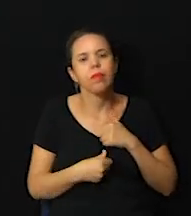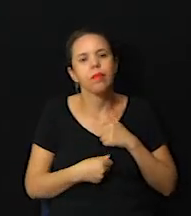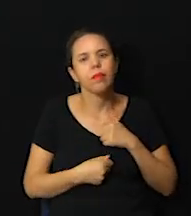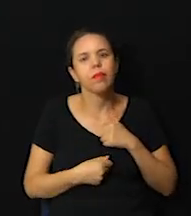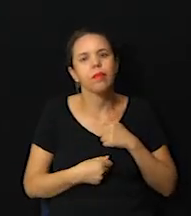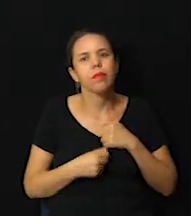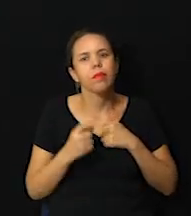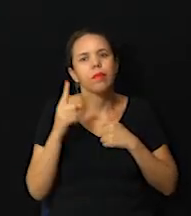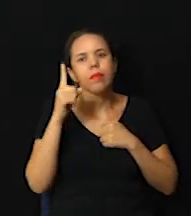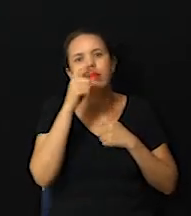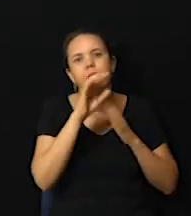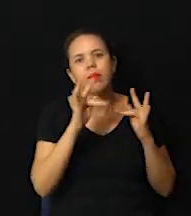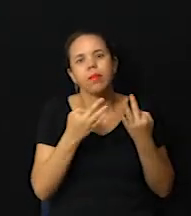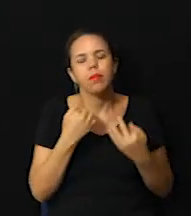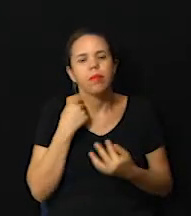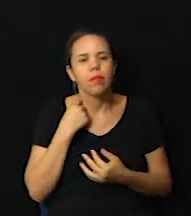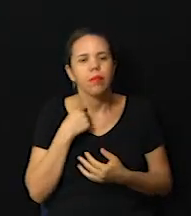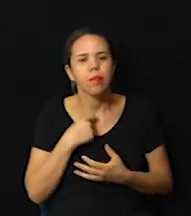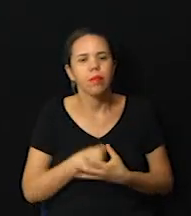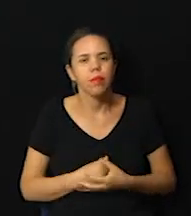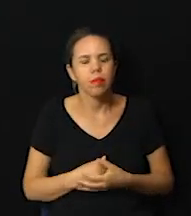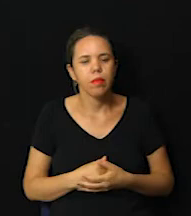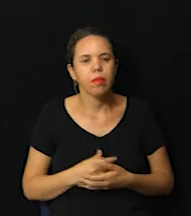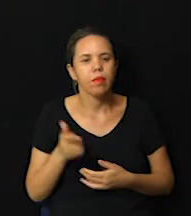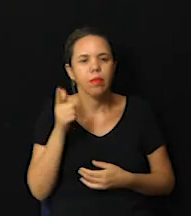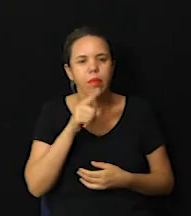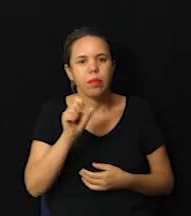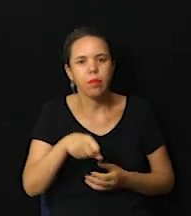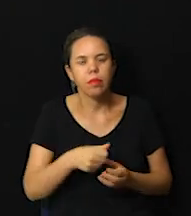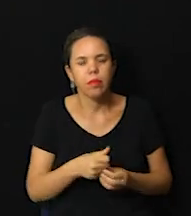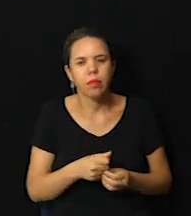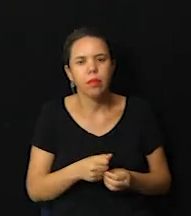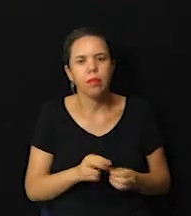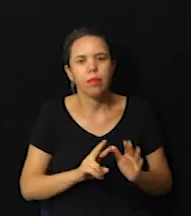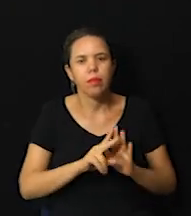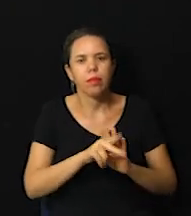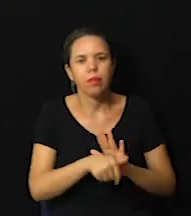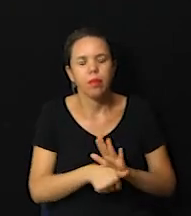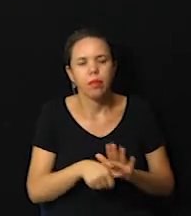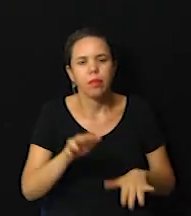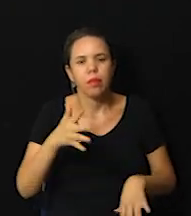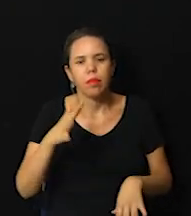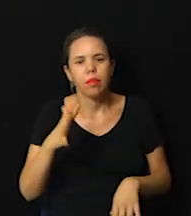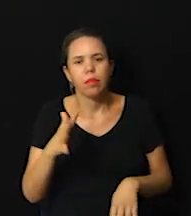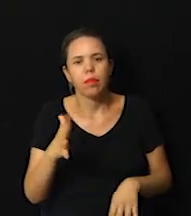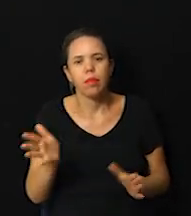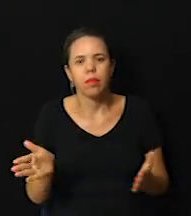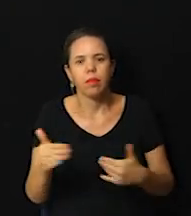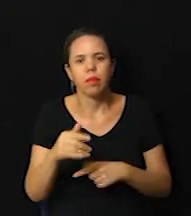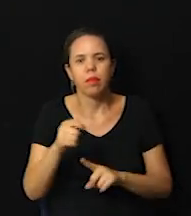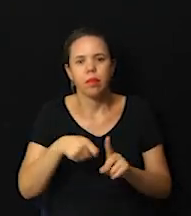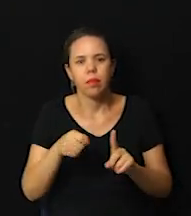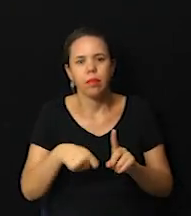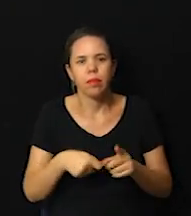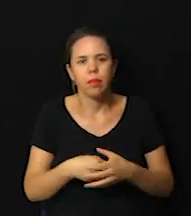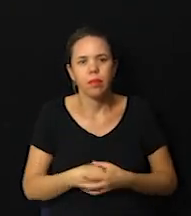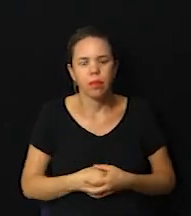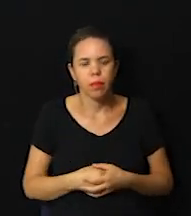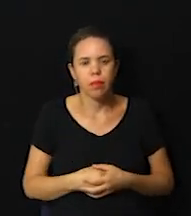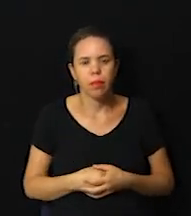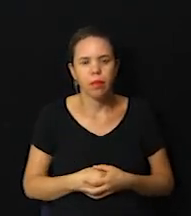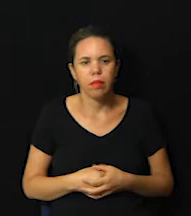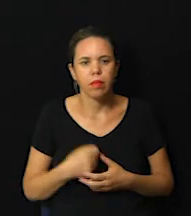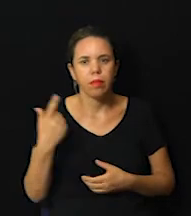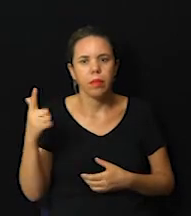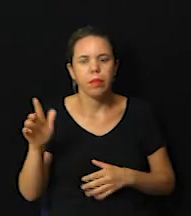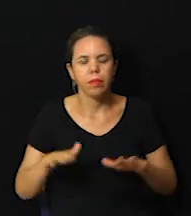mais delicado da família, né? Conseguimos, sim, várias, mais ou menos aí uma cesta por mês, né? Teve um